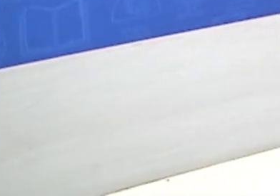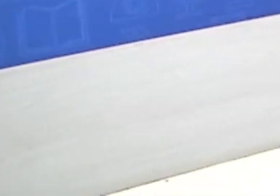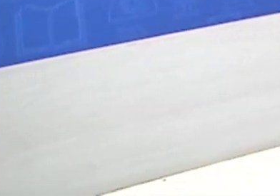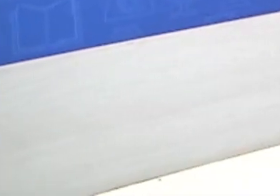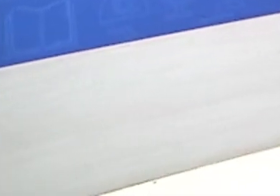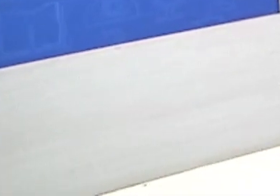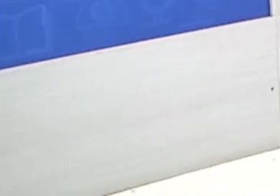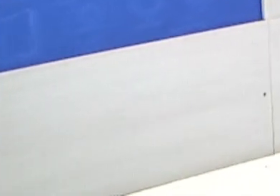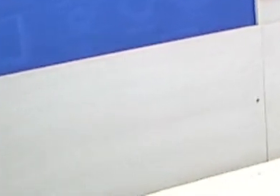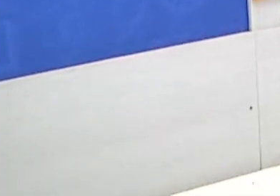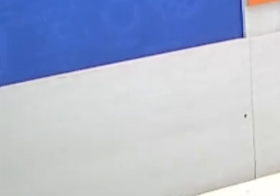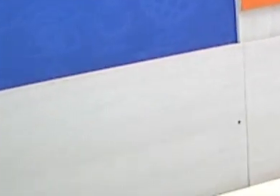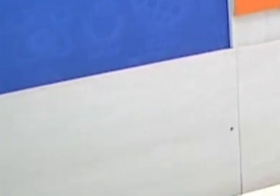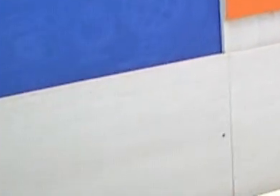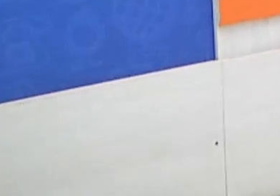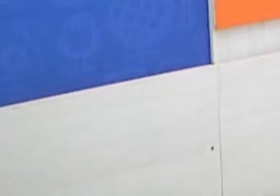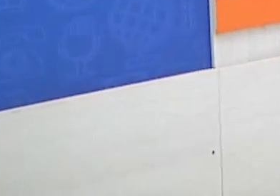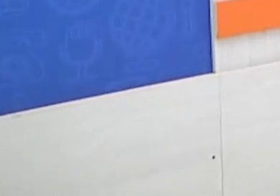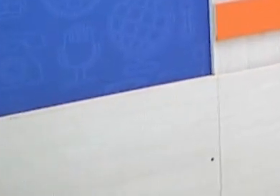Com microfone e tudo.